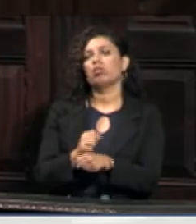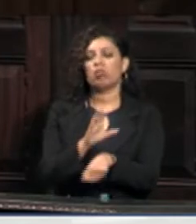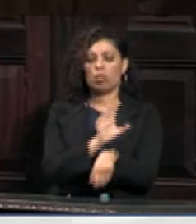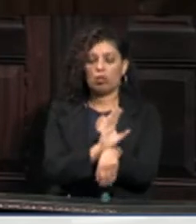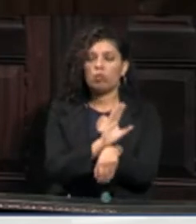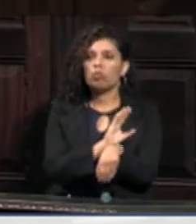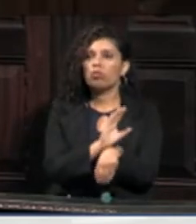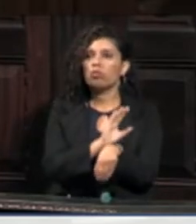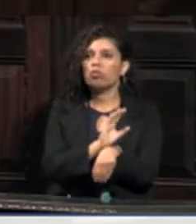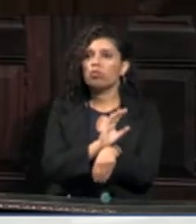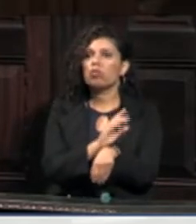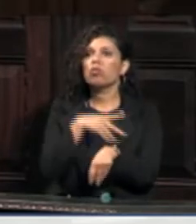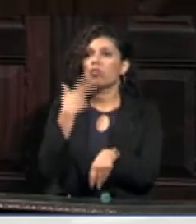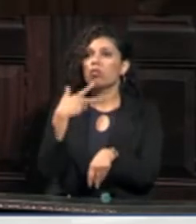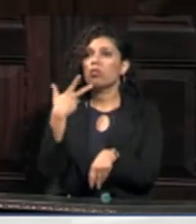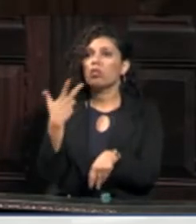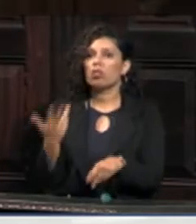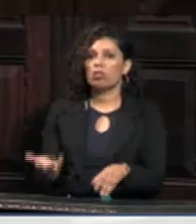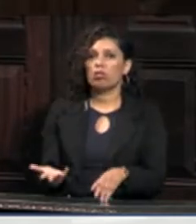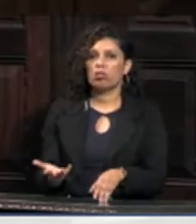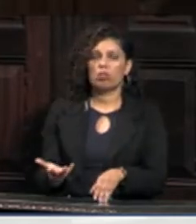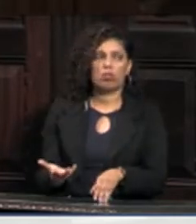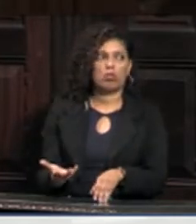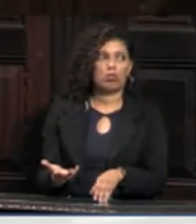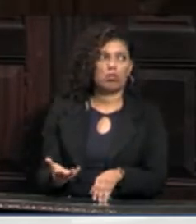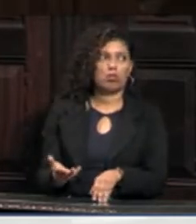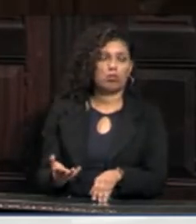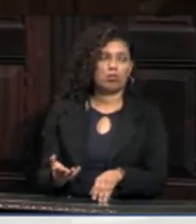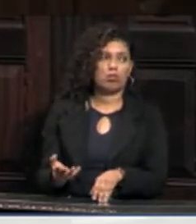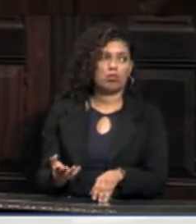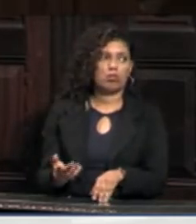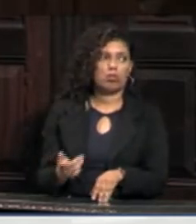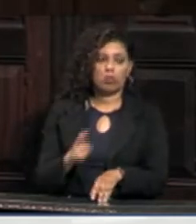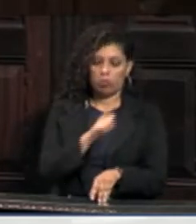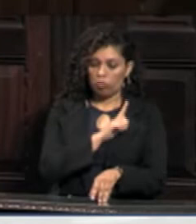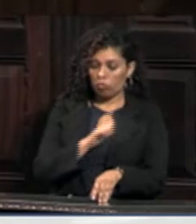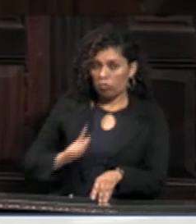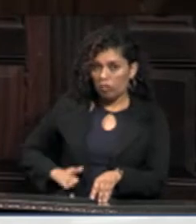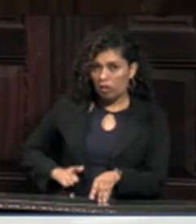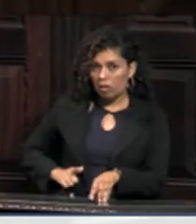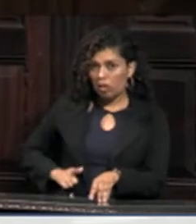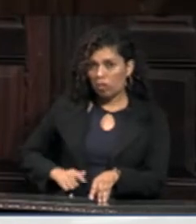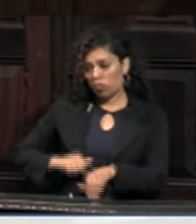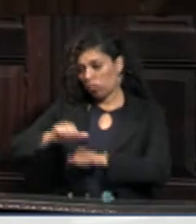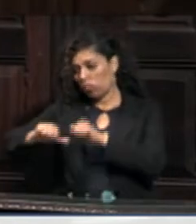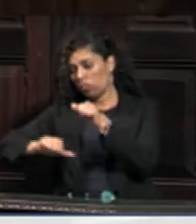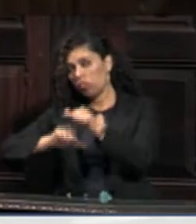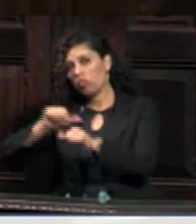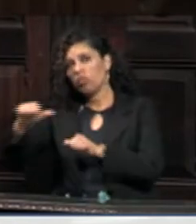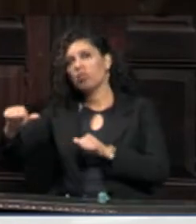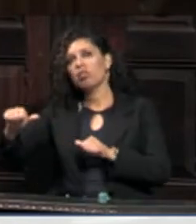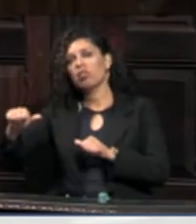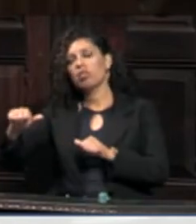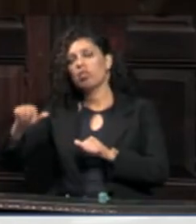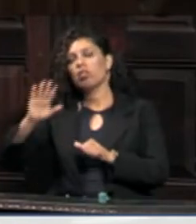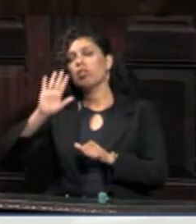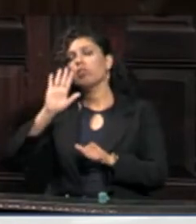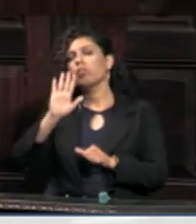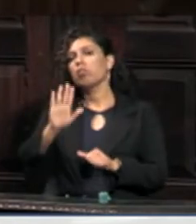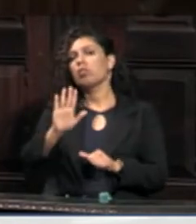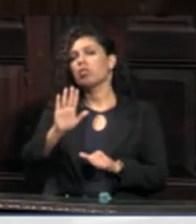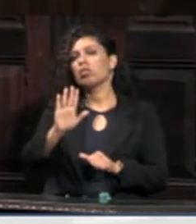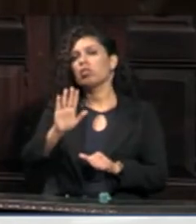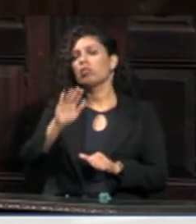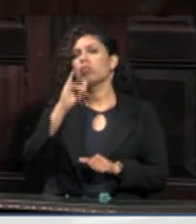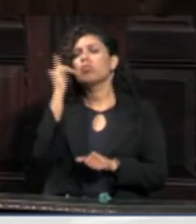quadriênio. E os governantes passam. E o importante